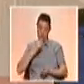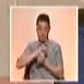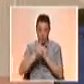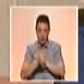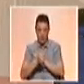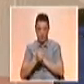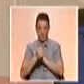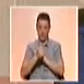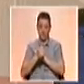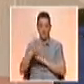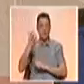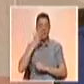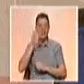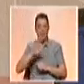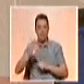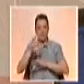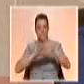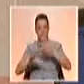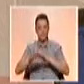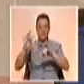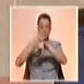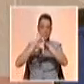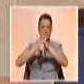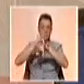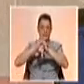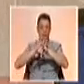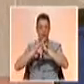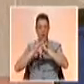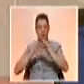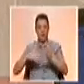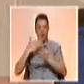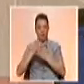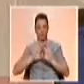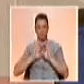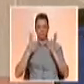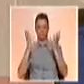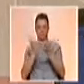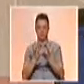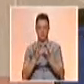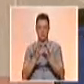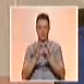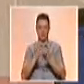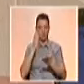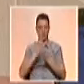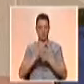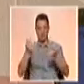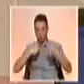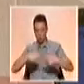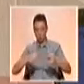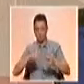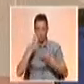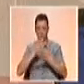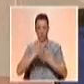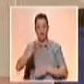E, portanto, tentamos fazer esta sensibilização de uma forma mais abrangente, não só do consumo direto da água.